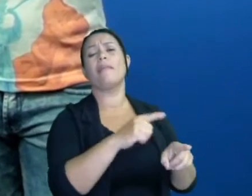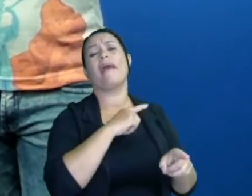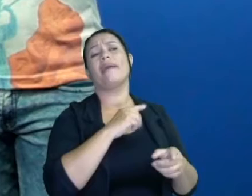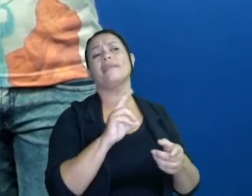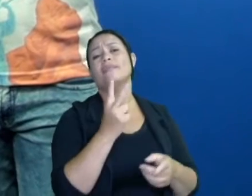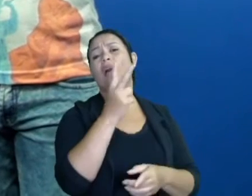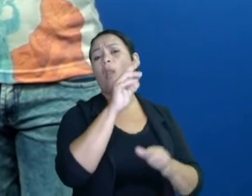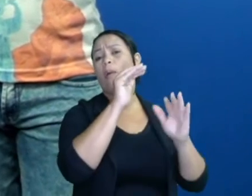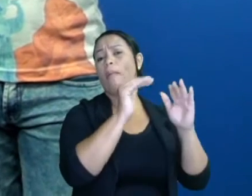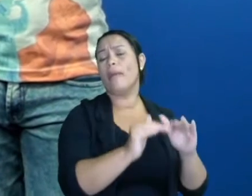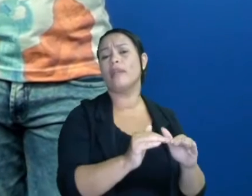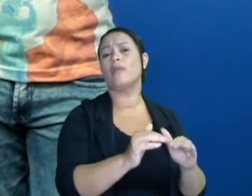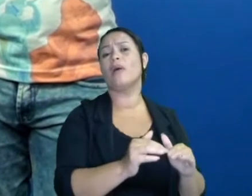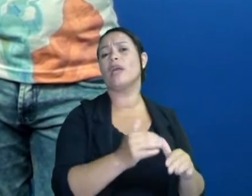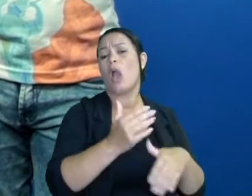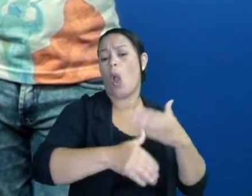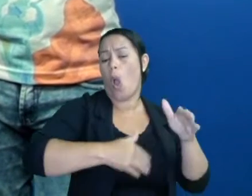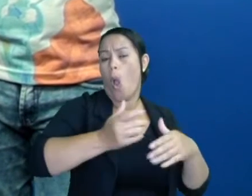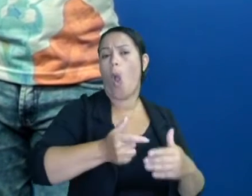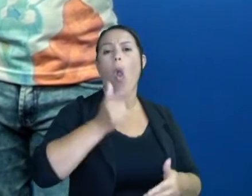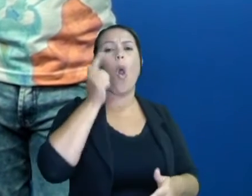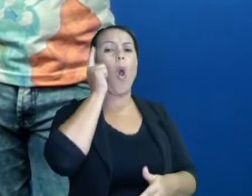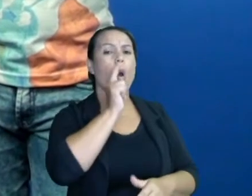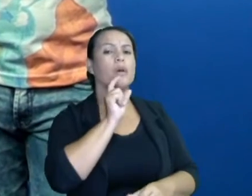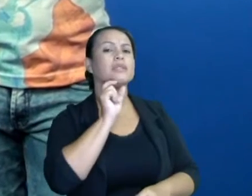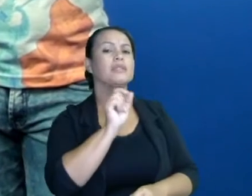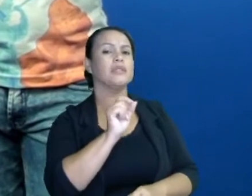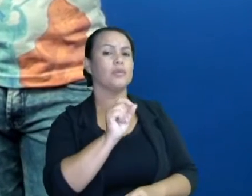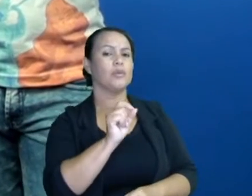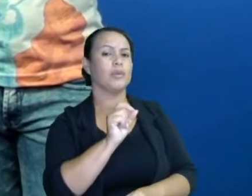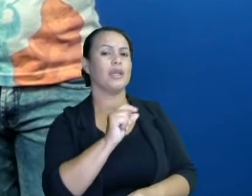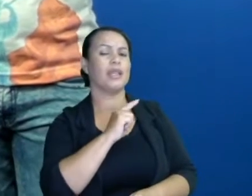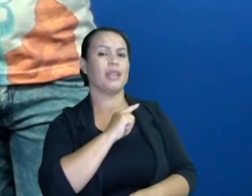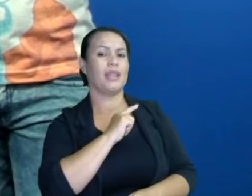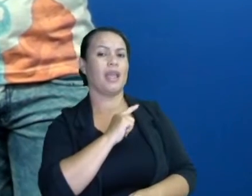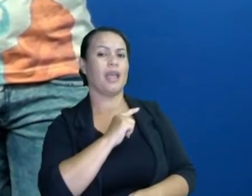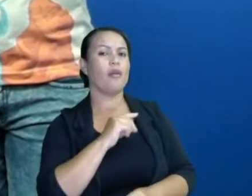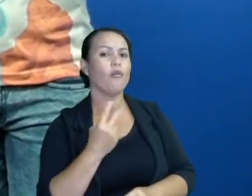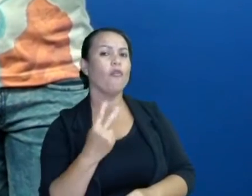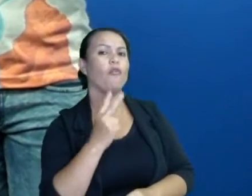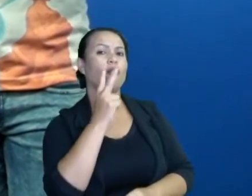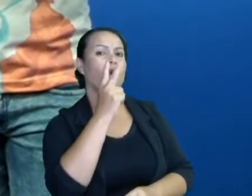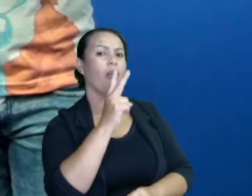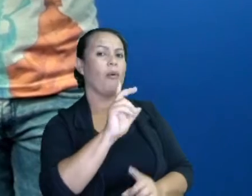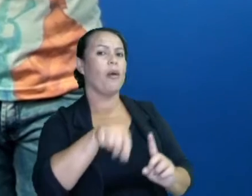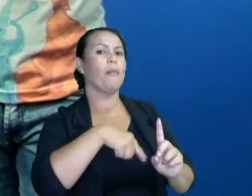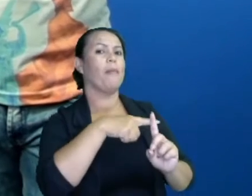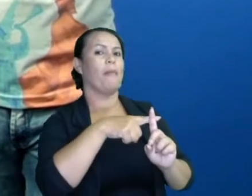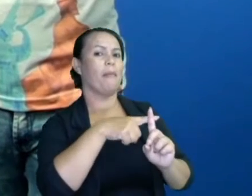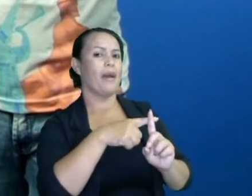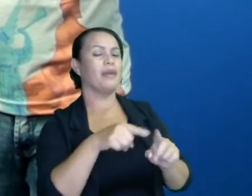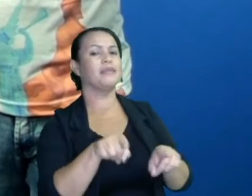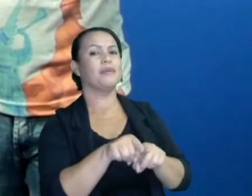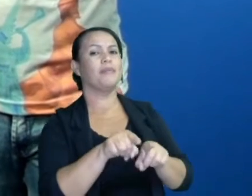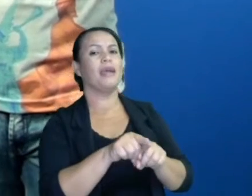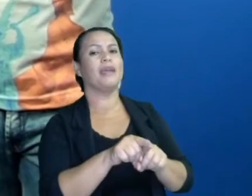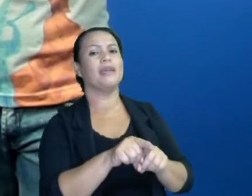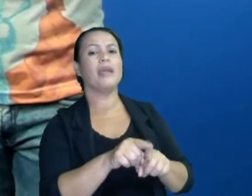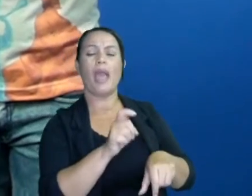menor e assim conseguir animais de maior valor zootécnico em menos